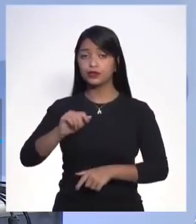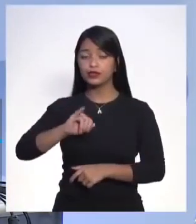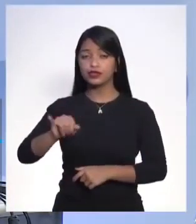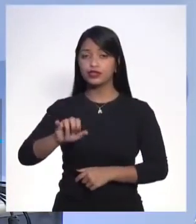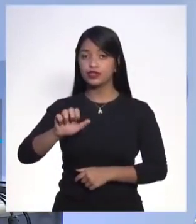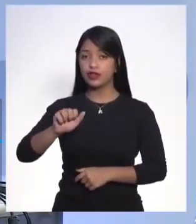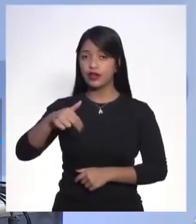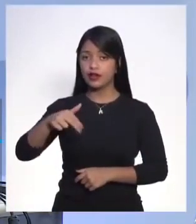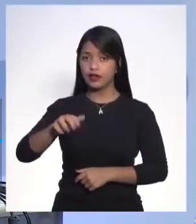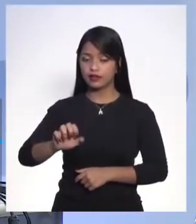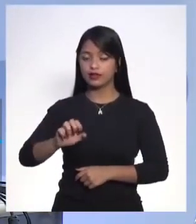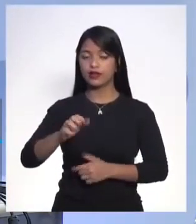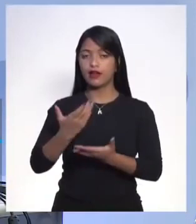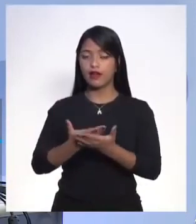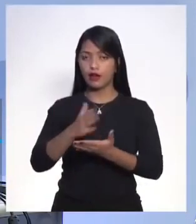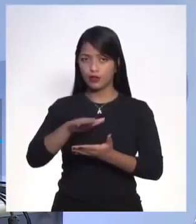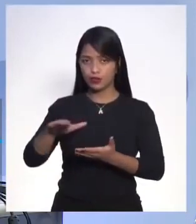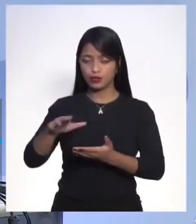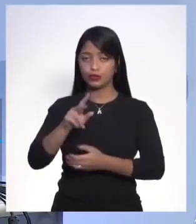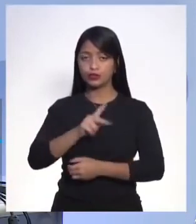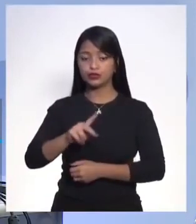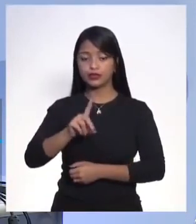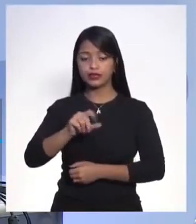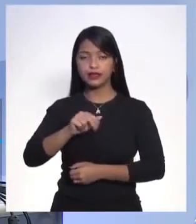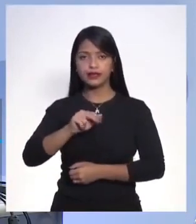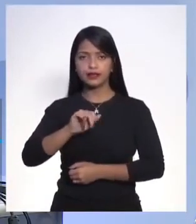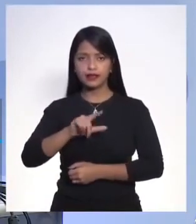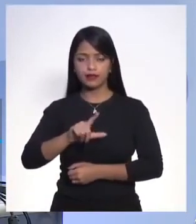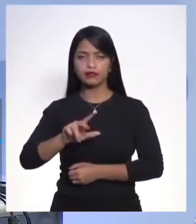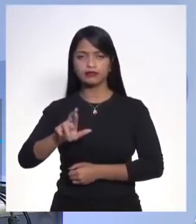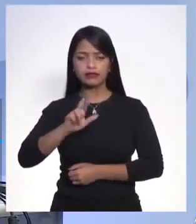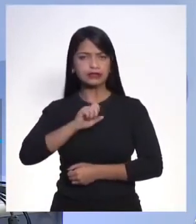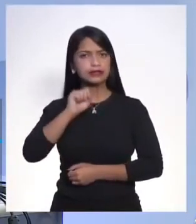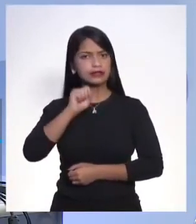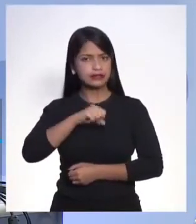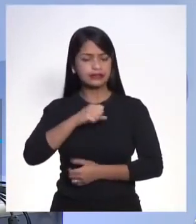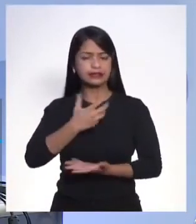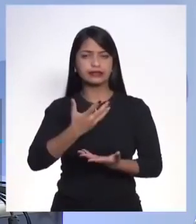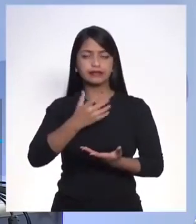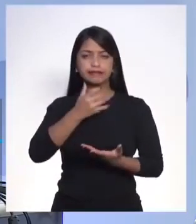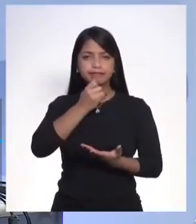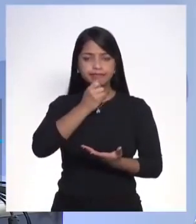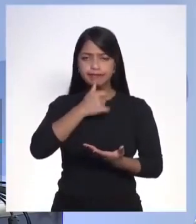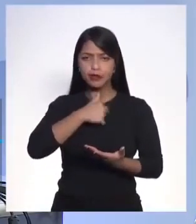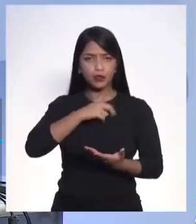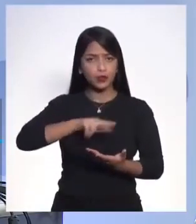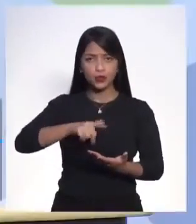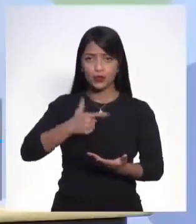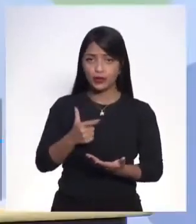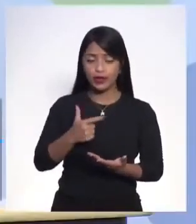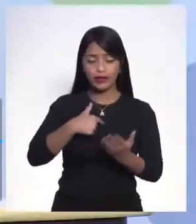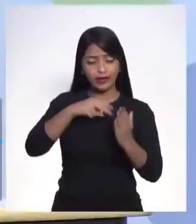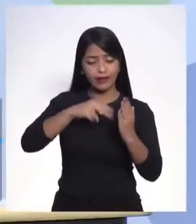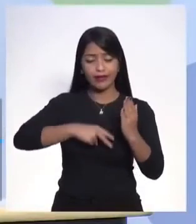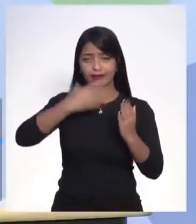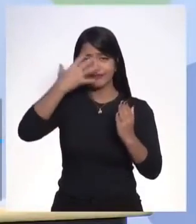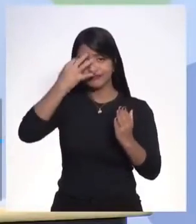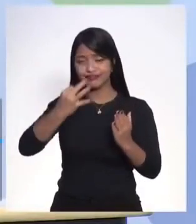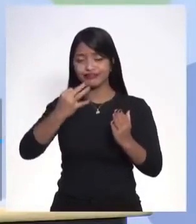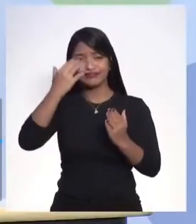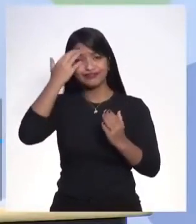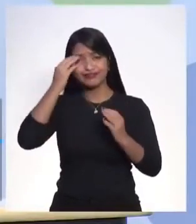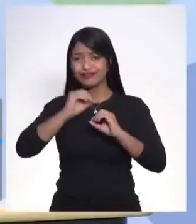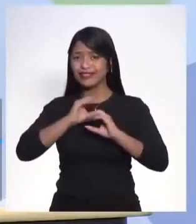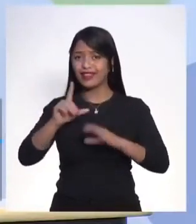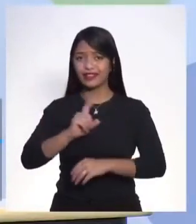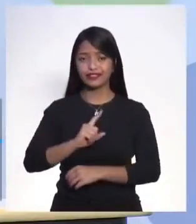está escrito no texto. Bom, pelo menos todo mundo concorda, né? Sim. Quer ler mais alguma? Tem, peraí.